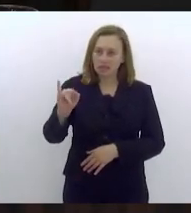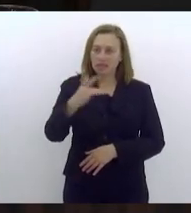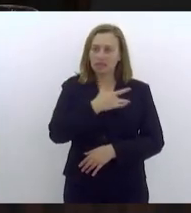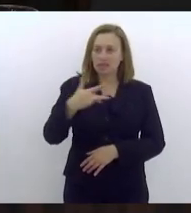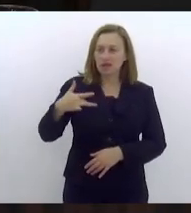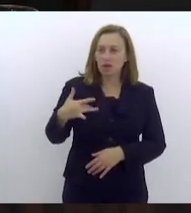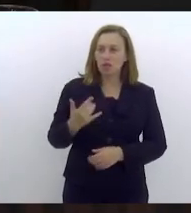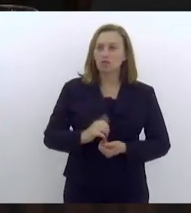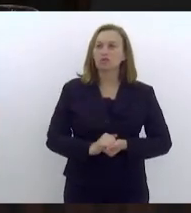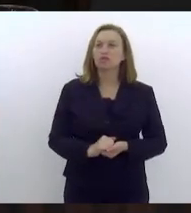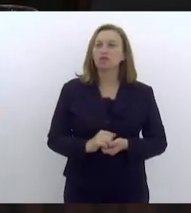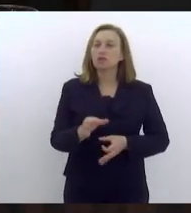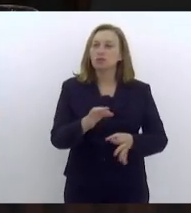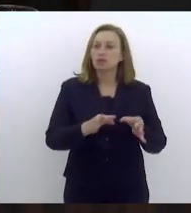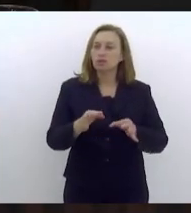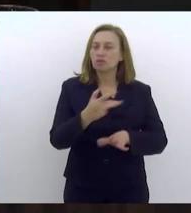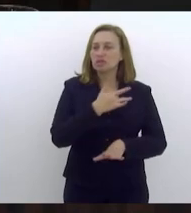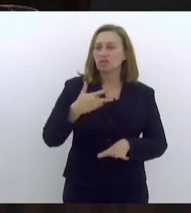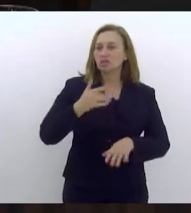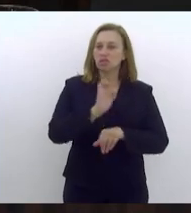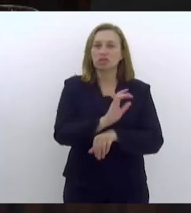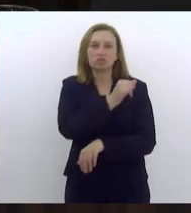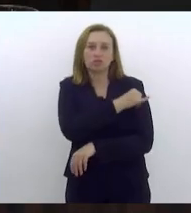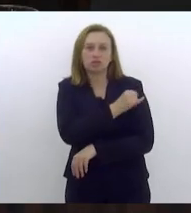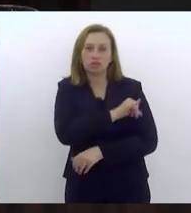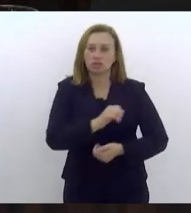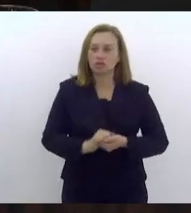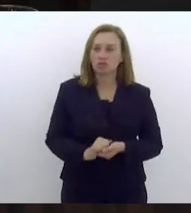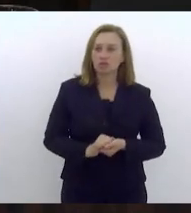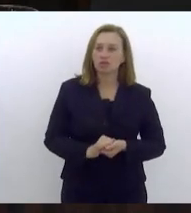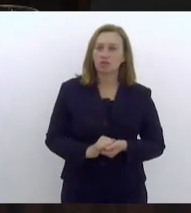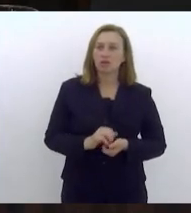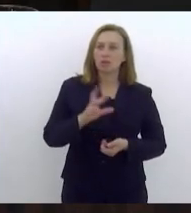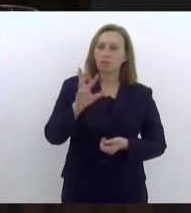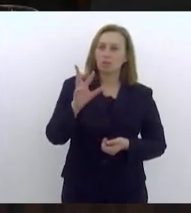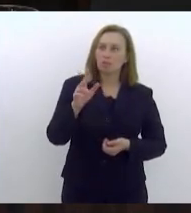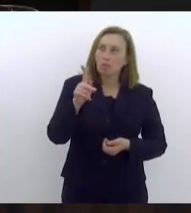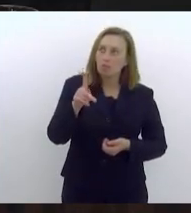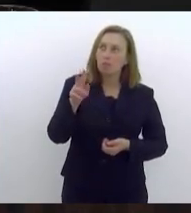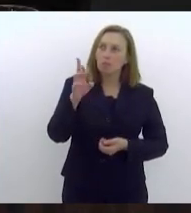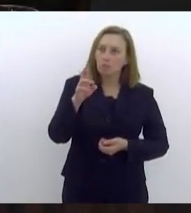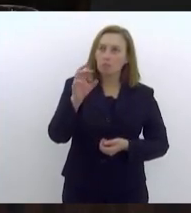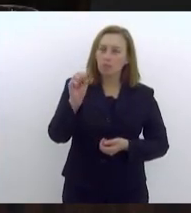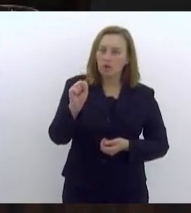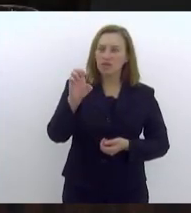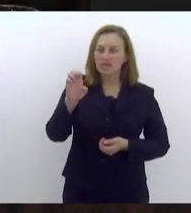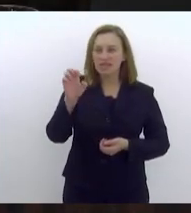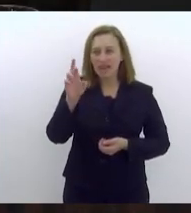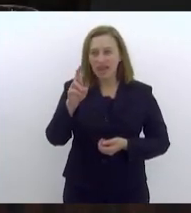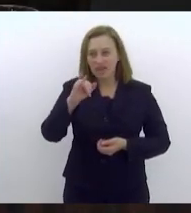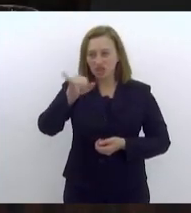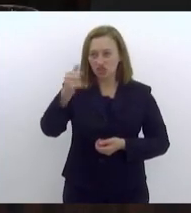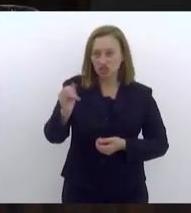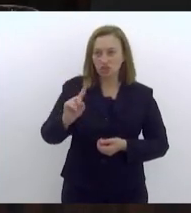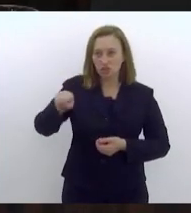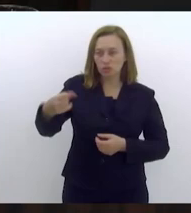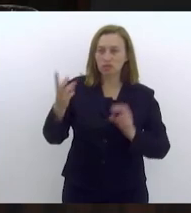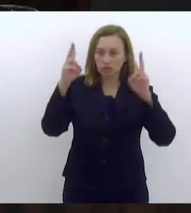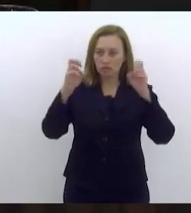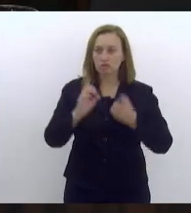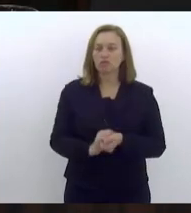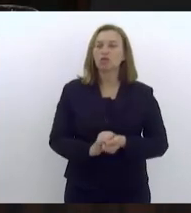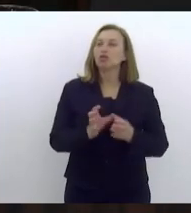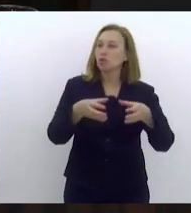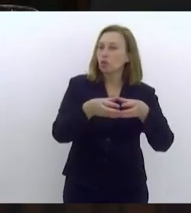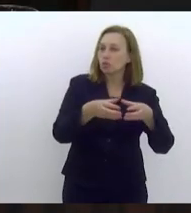que institui o Programa de Saúde do Estado do Rio de Janeiro, PROSERGE, na forma que menciona, da outras providências. Pareceres